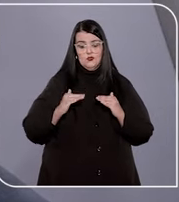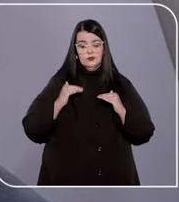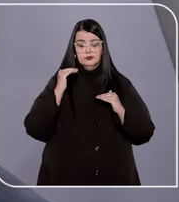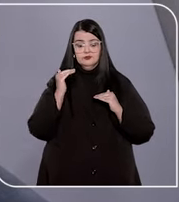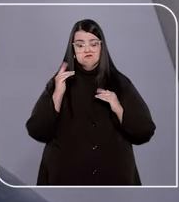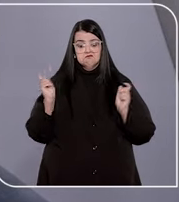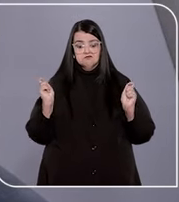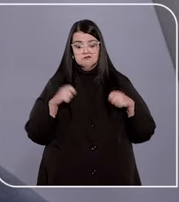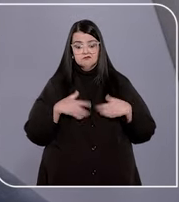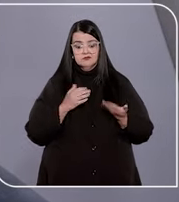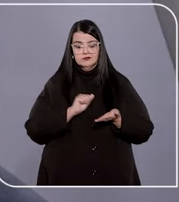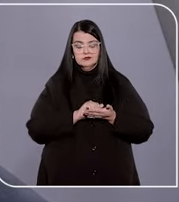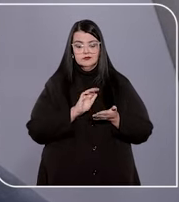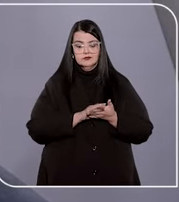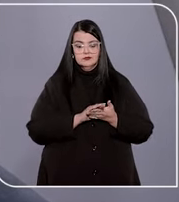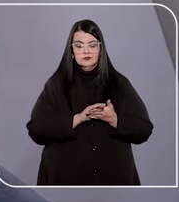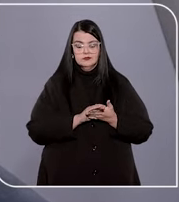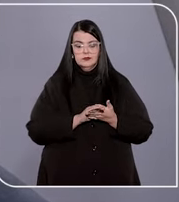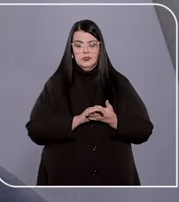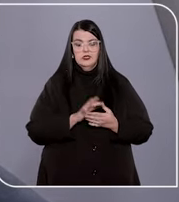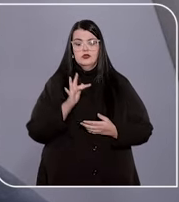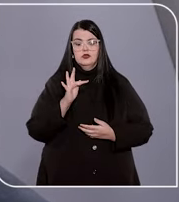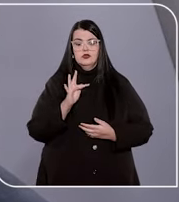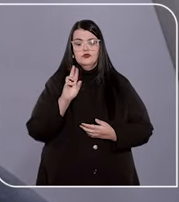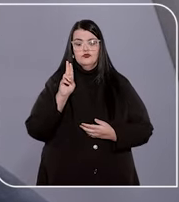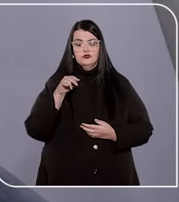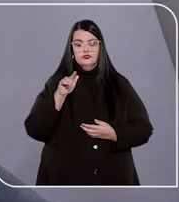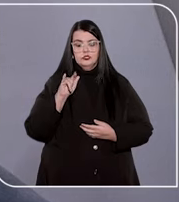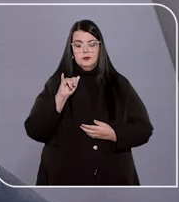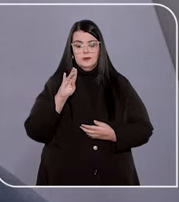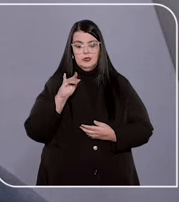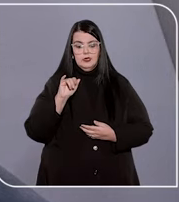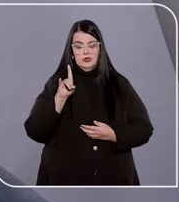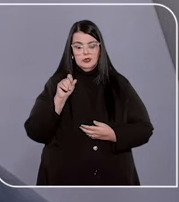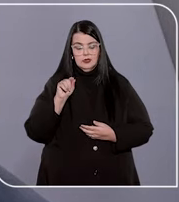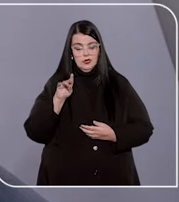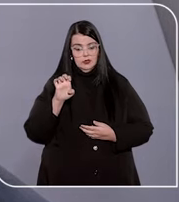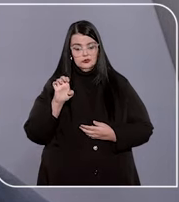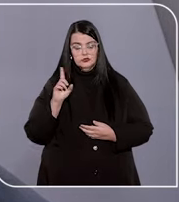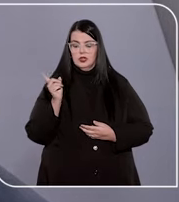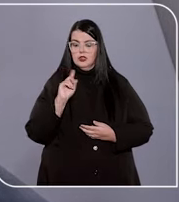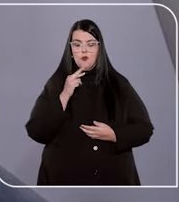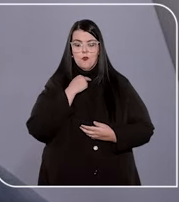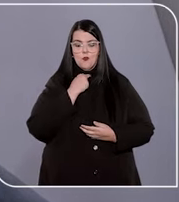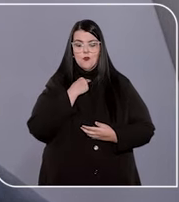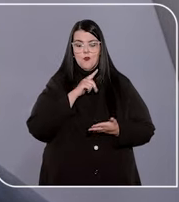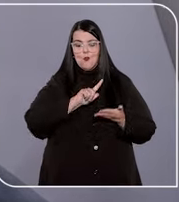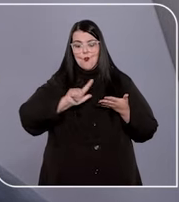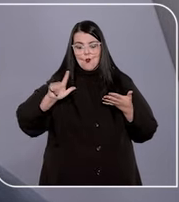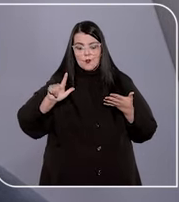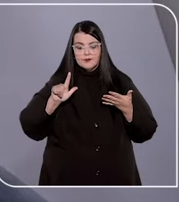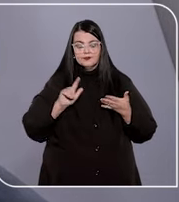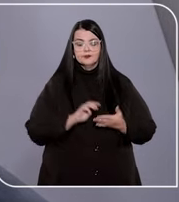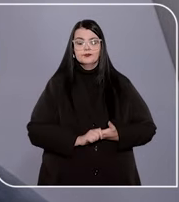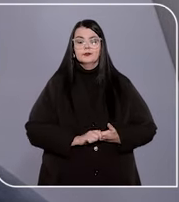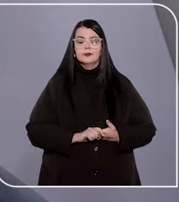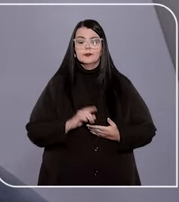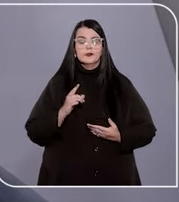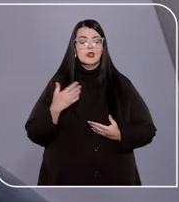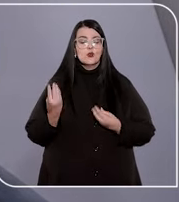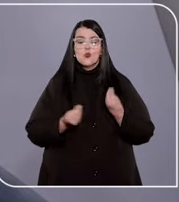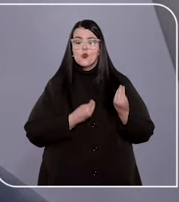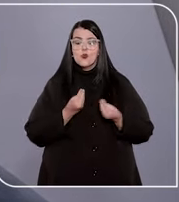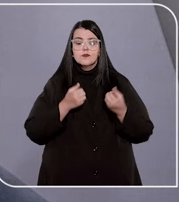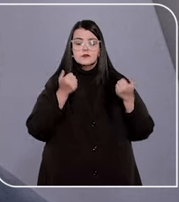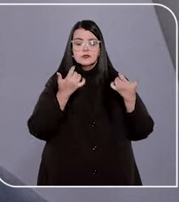é possível a aplicação do princípio da fungibilidade? A propósito, a gente não pode deixar em branco isso, por favor. Dá para explicar aí